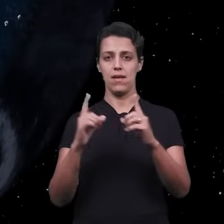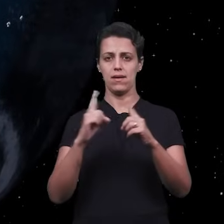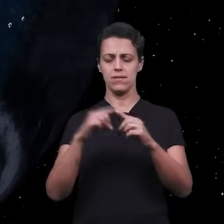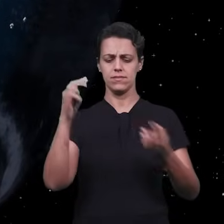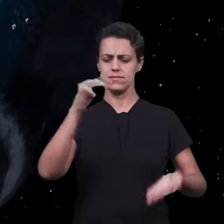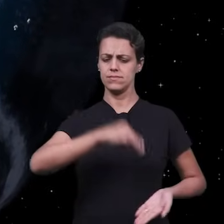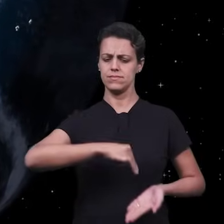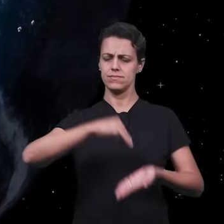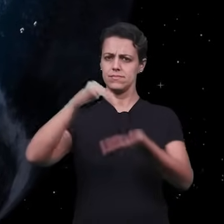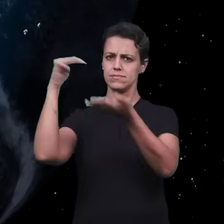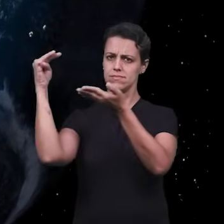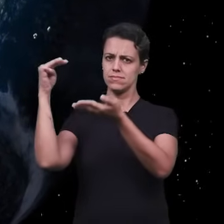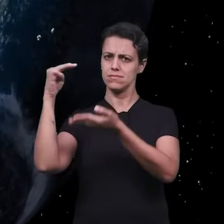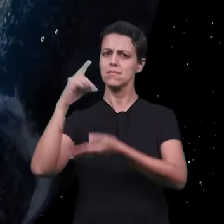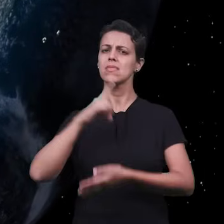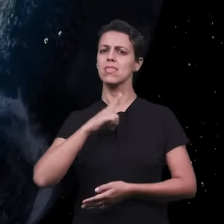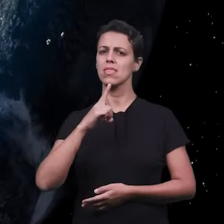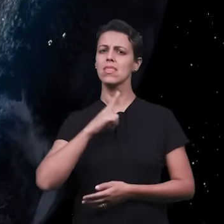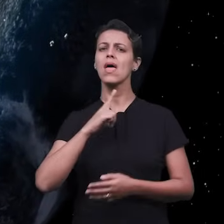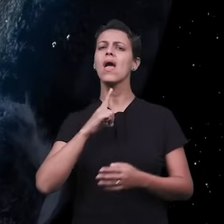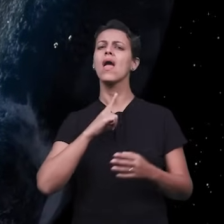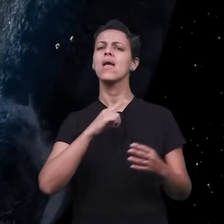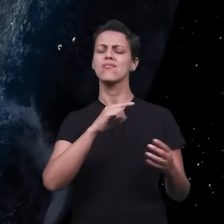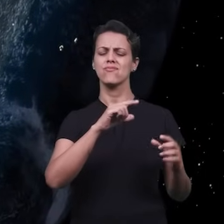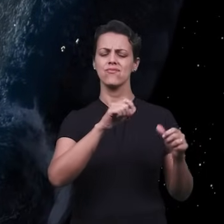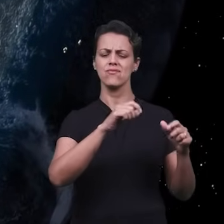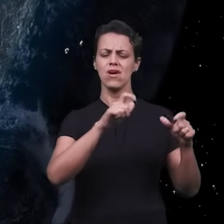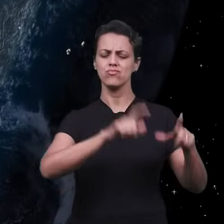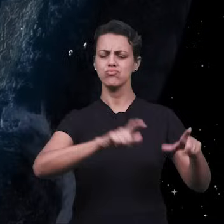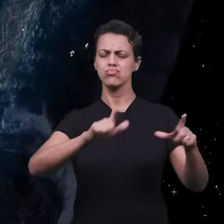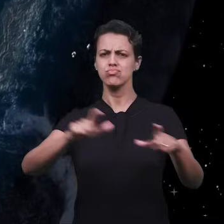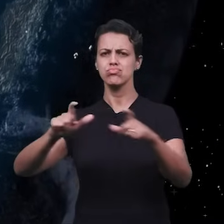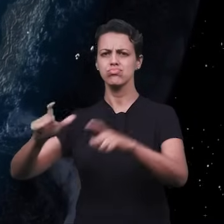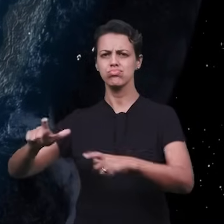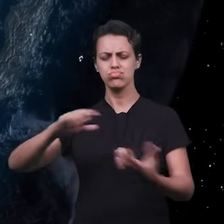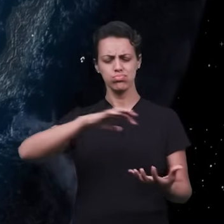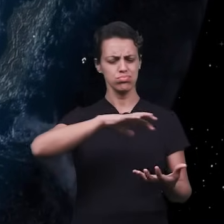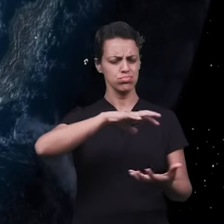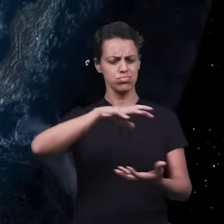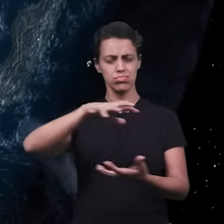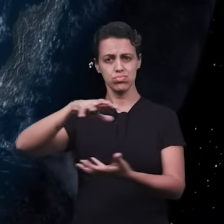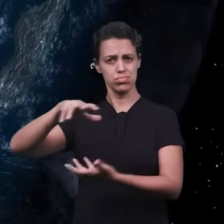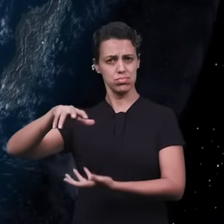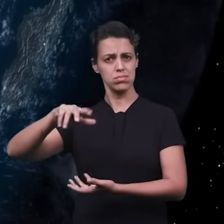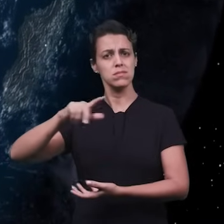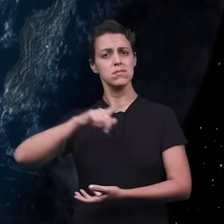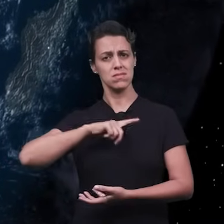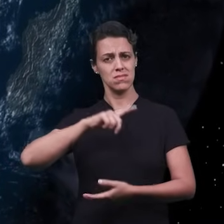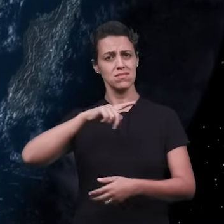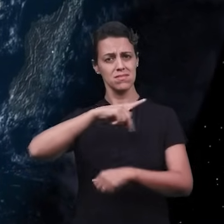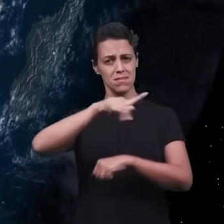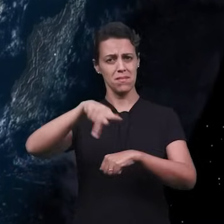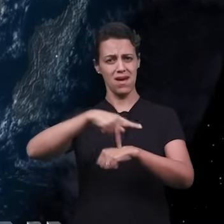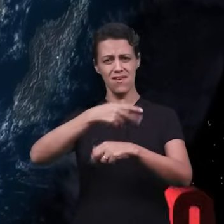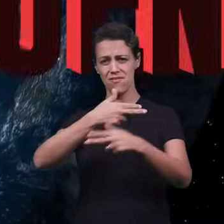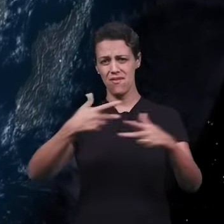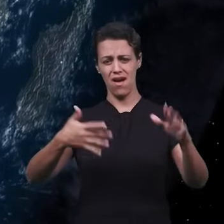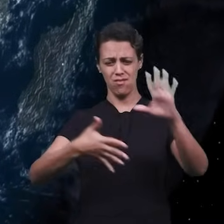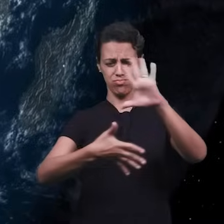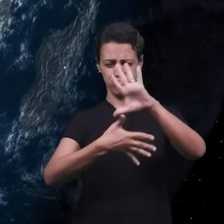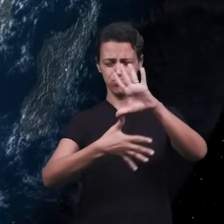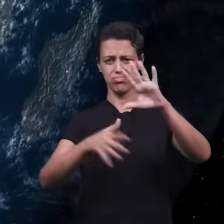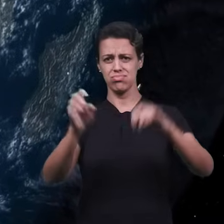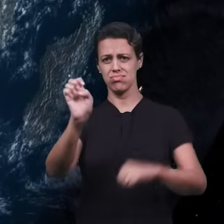A Igreja Cristã Maranata está presente em nações de todos os continentes do planeta. Igrejas de países